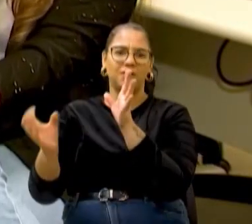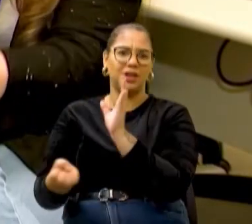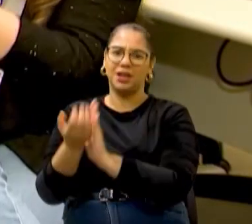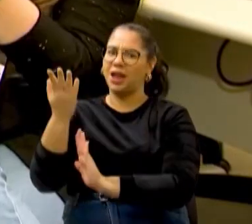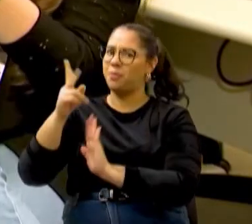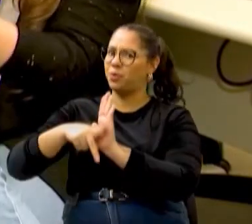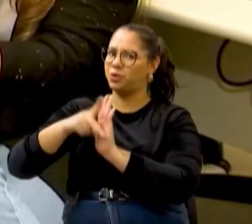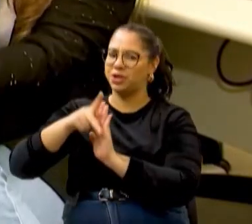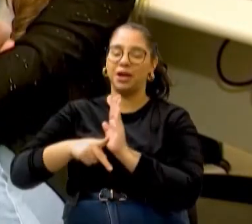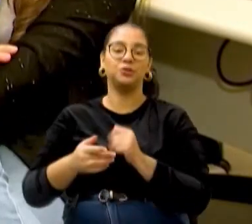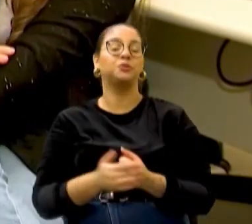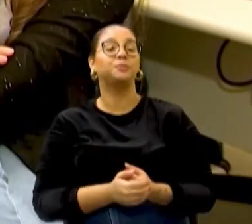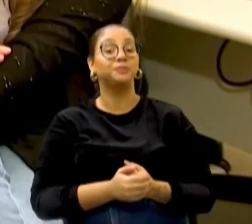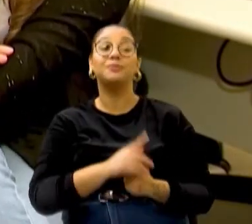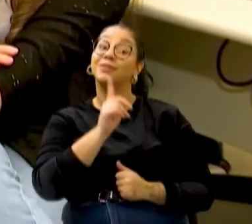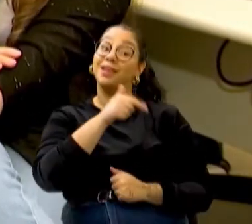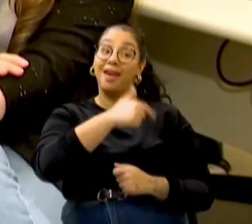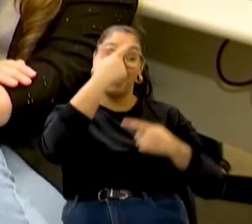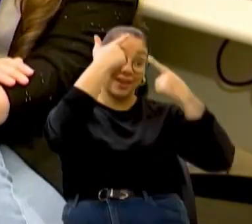vão ficar Livres